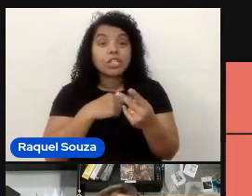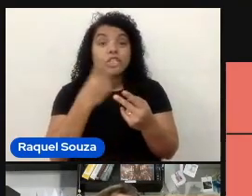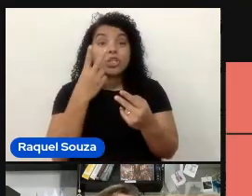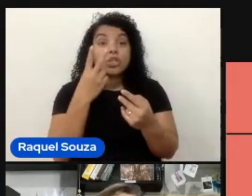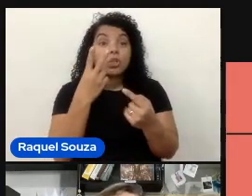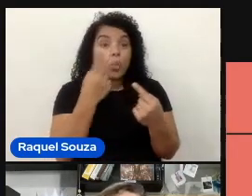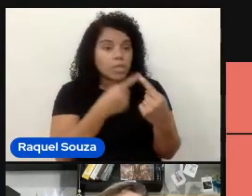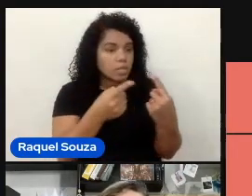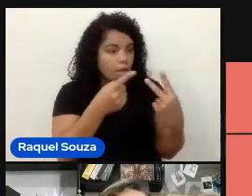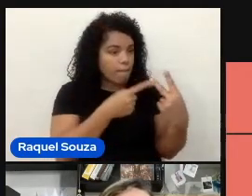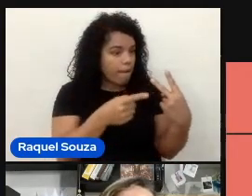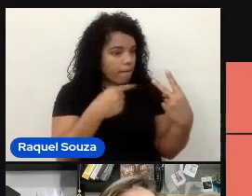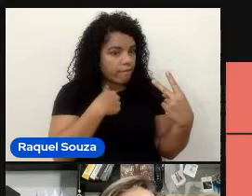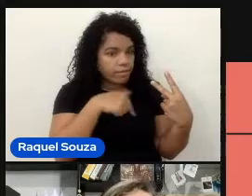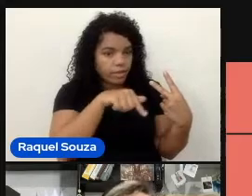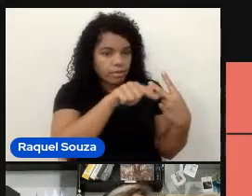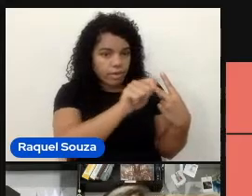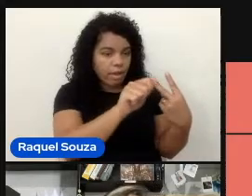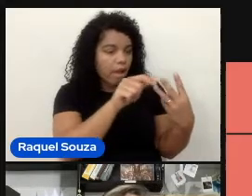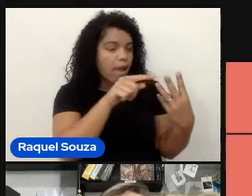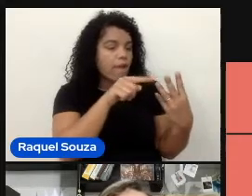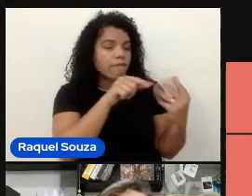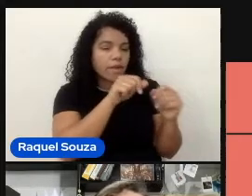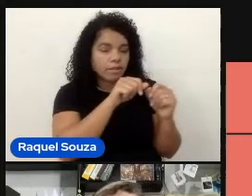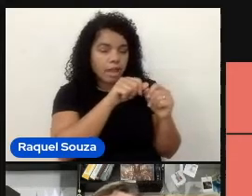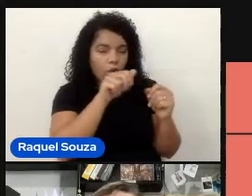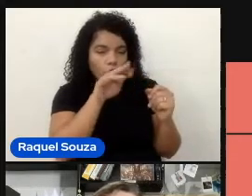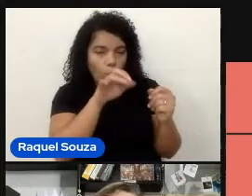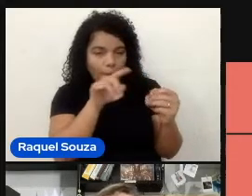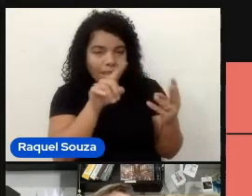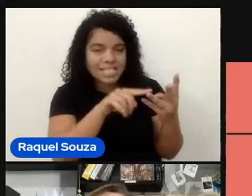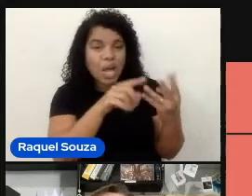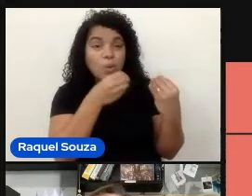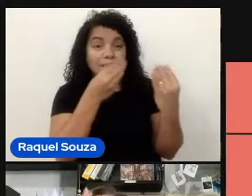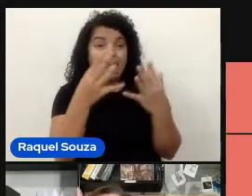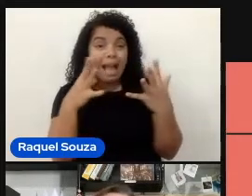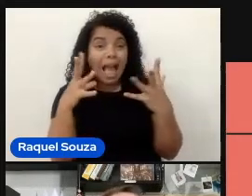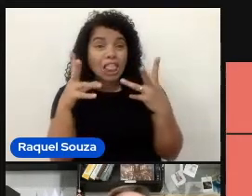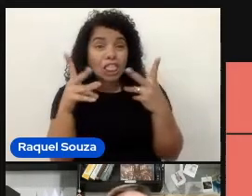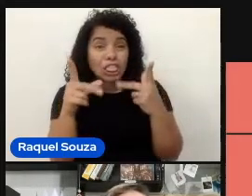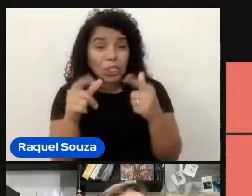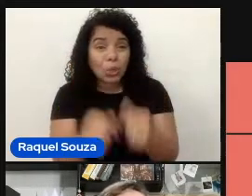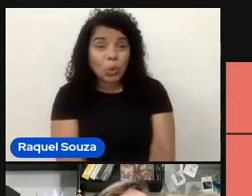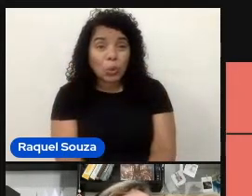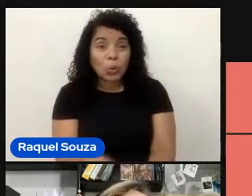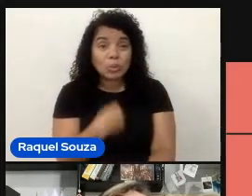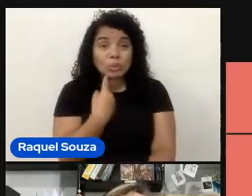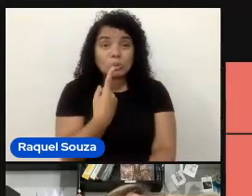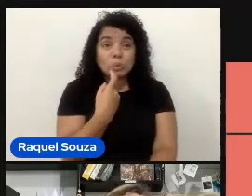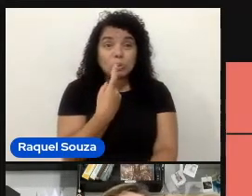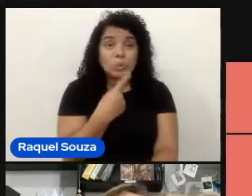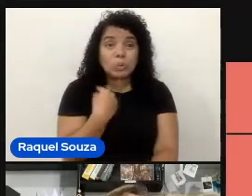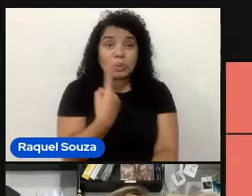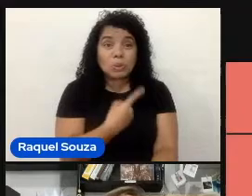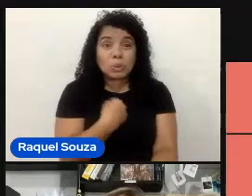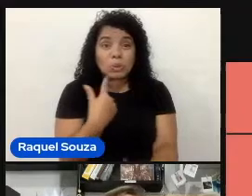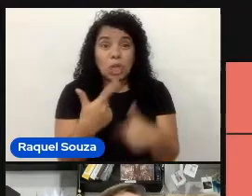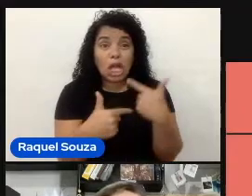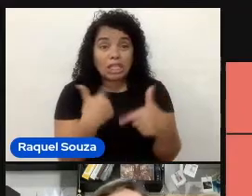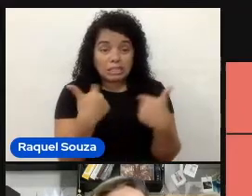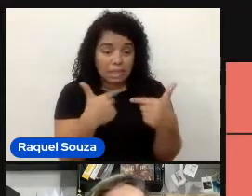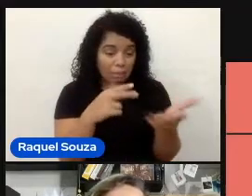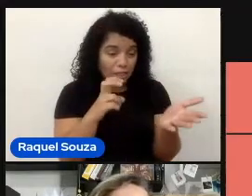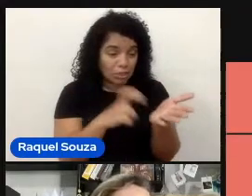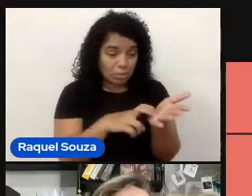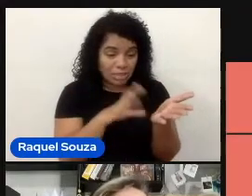CQA, fazer automação, entregar tudo, e eu me via descabelada, trabalhando de manhã, de